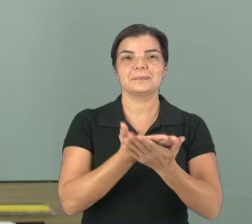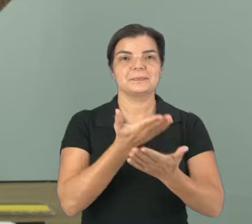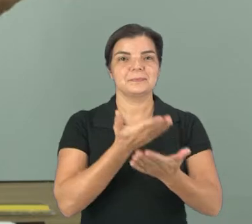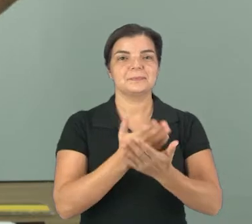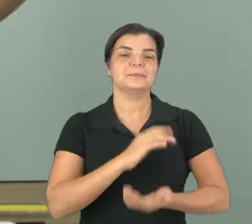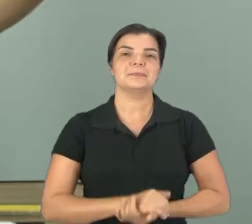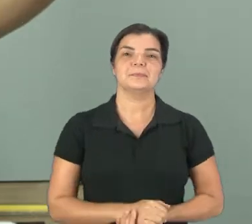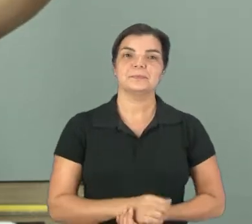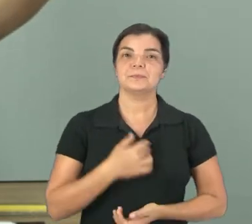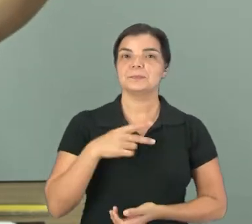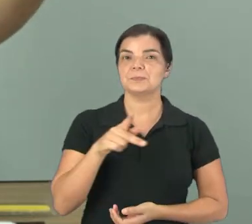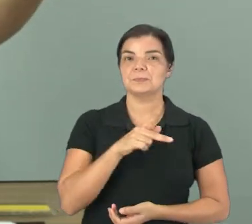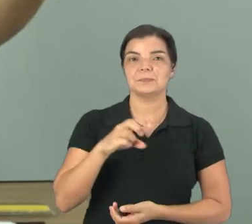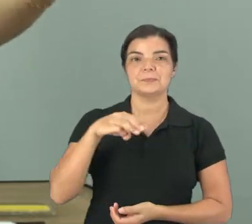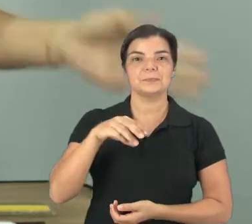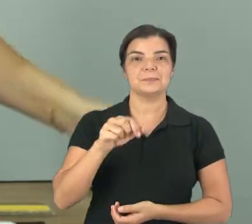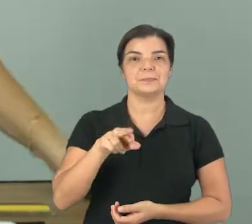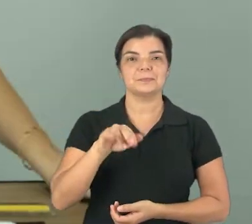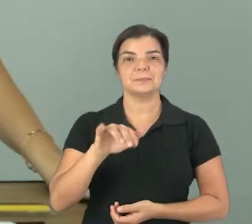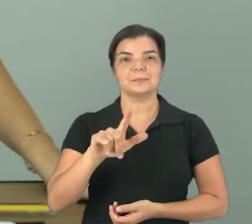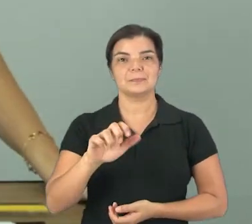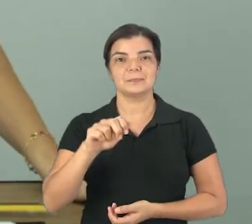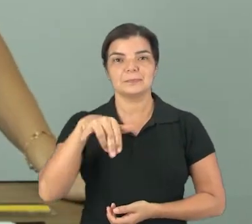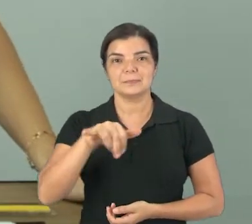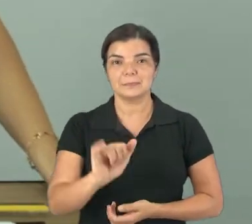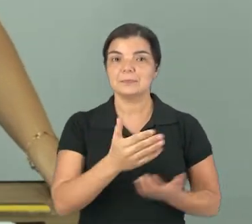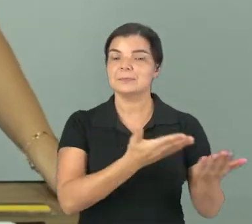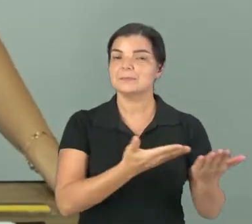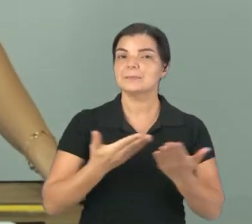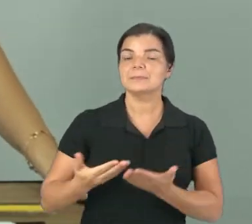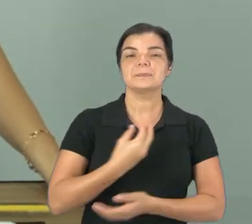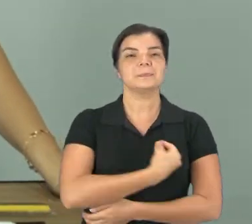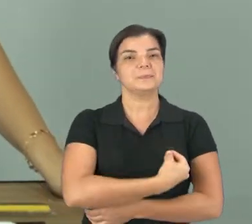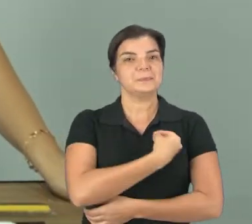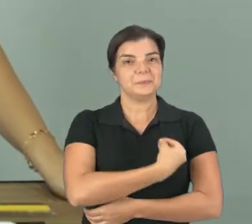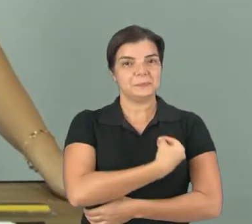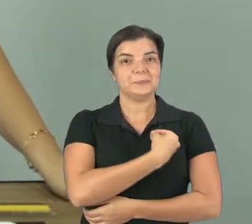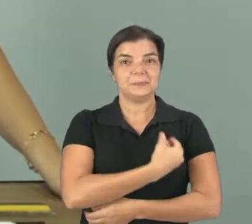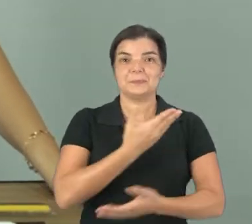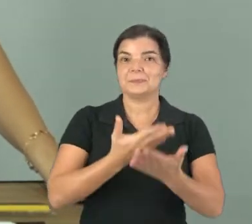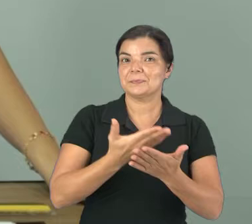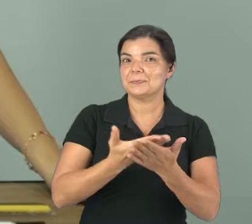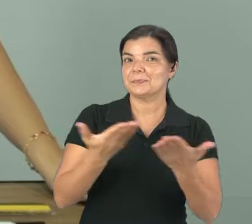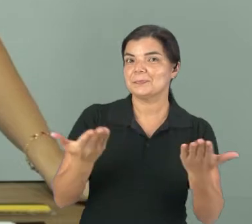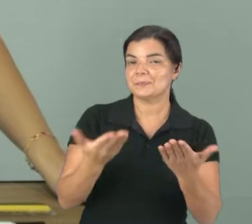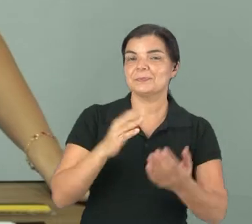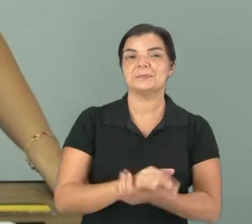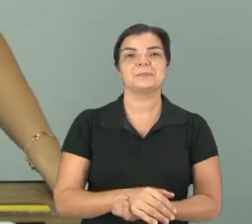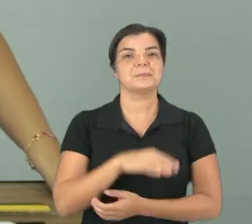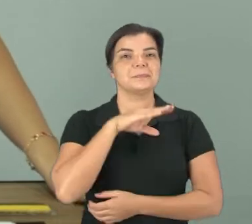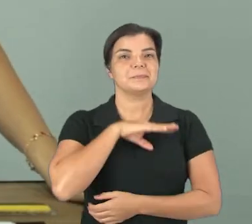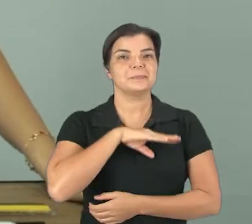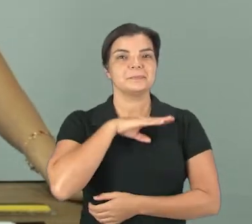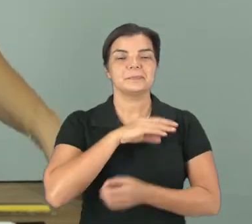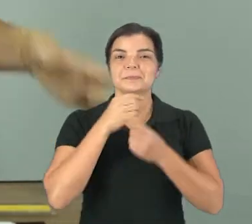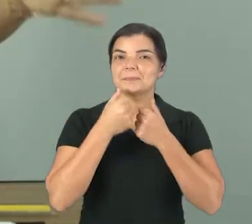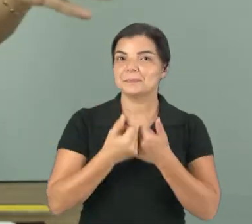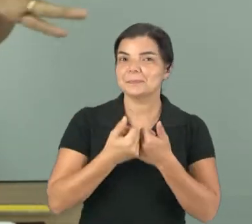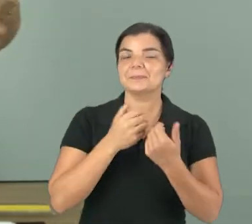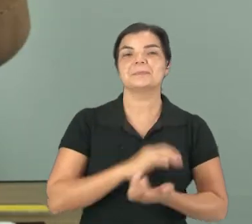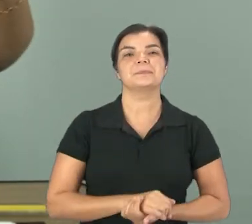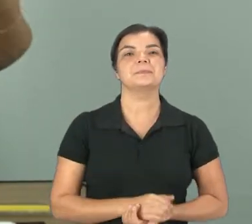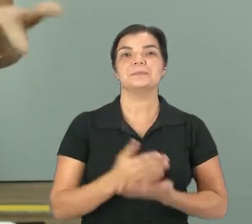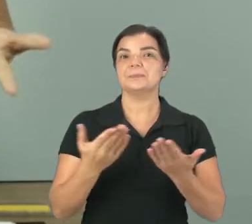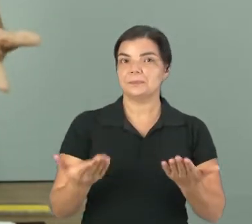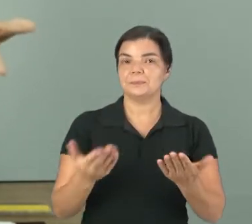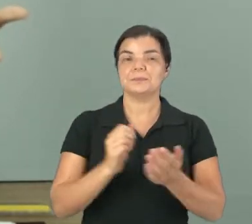aula. E eu sou a professora Marilane Moraes e te convido a participar bastante nessa aula de hoje, que é de língua portuguesa. Tudo bem?